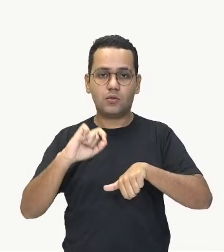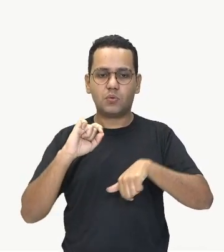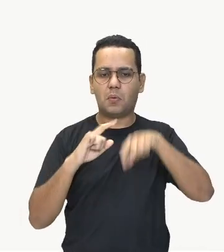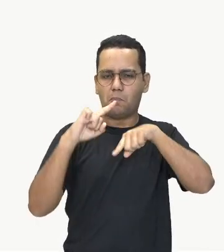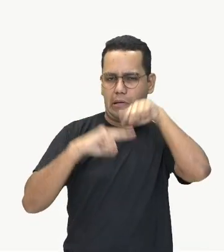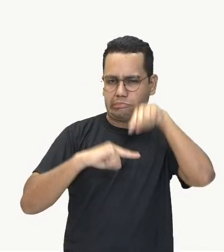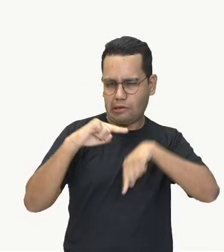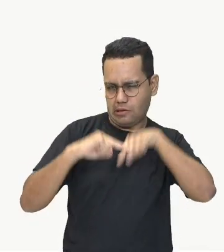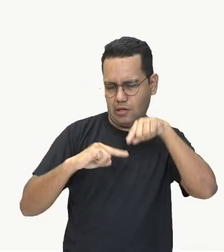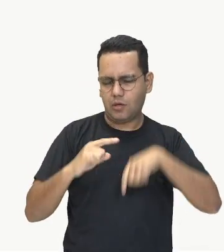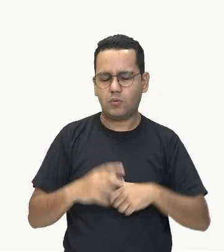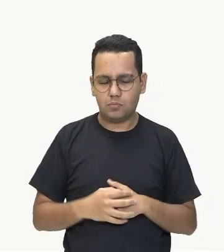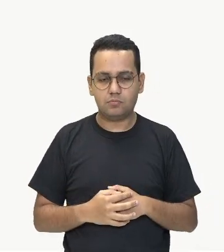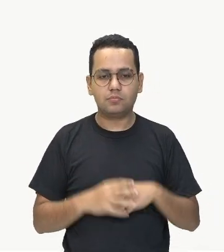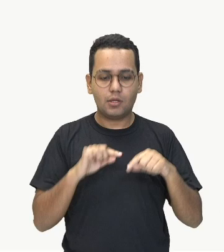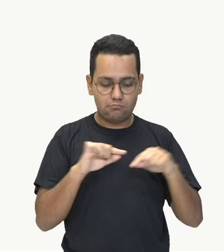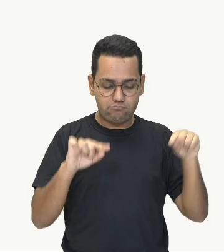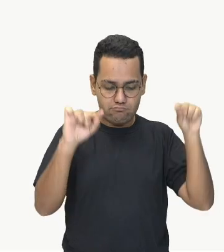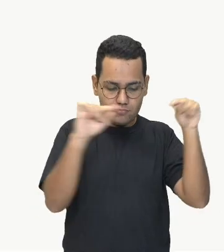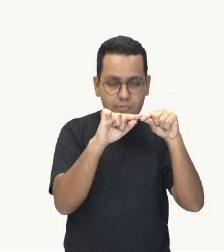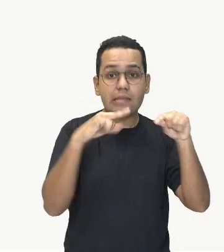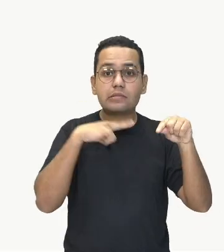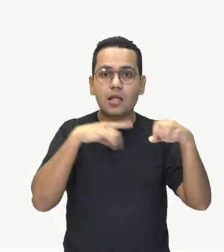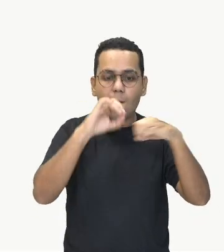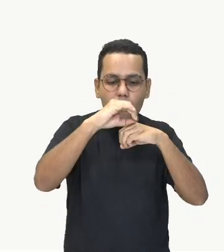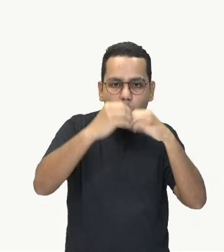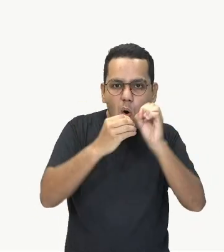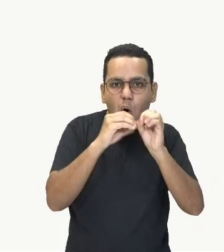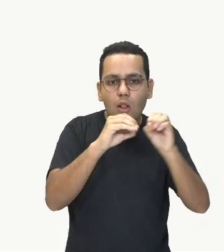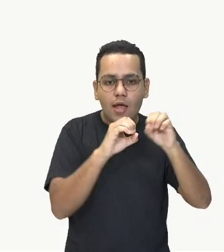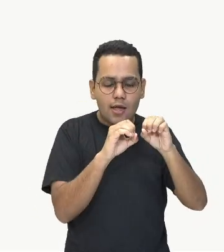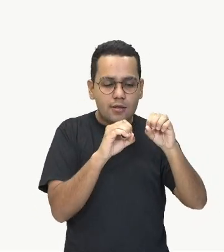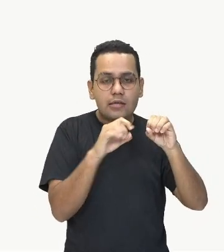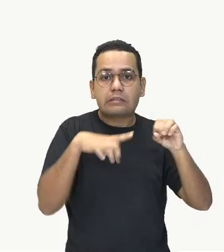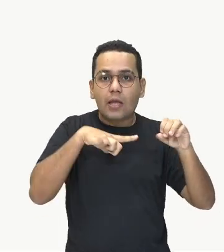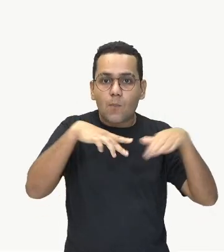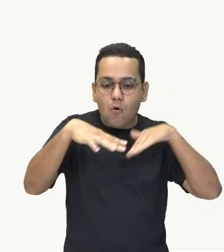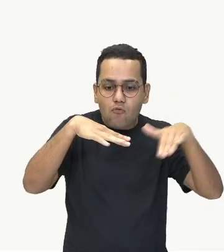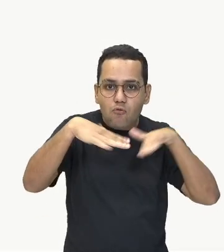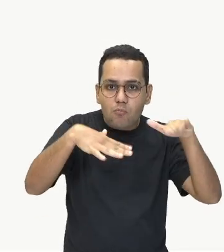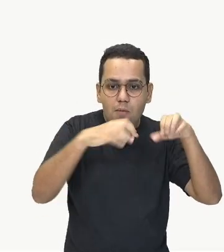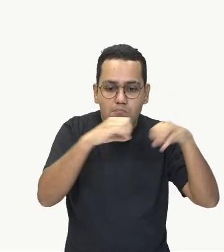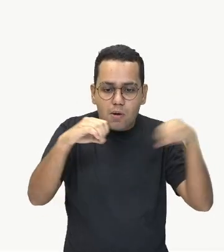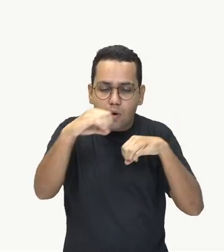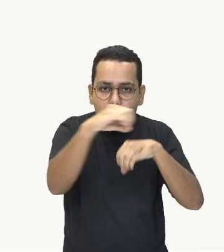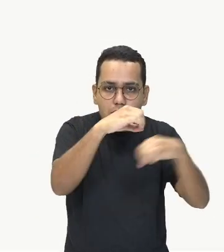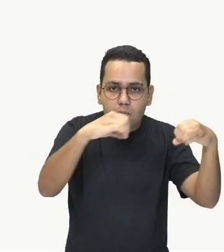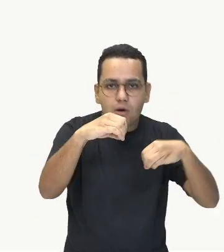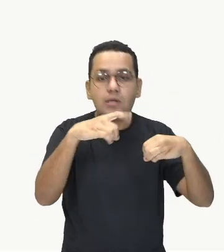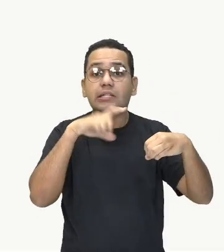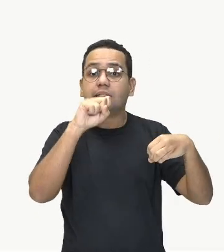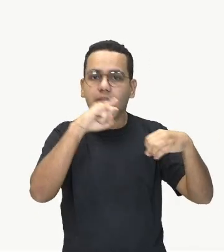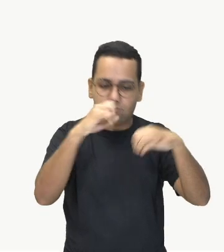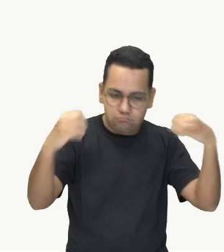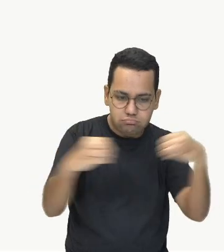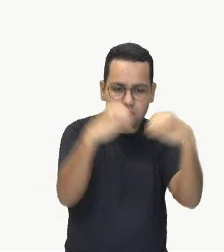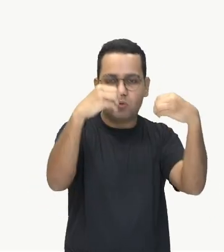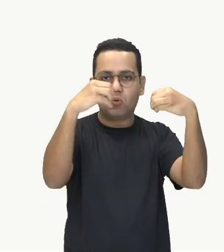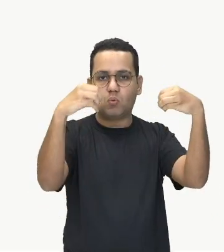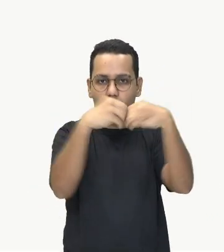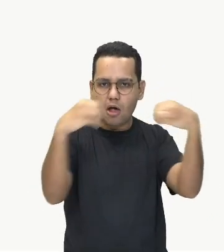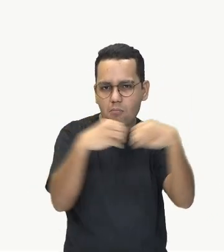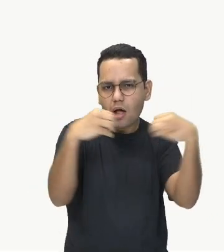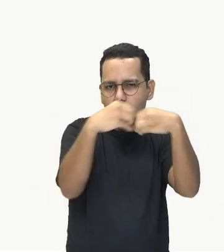moléculas que elas estão se movendo a fim de se chocar e fazer uma reação química dessa forma é